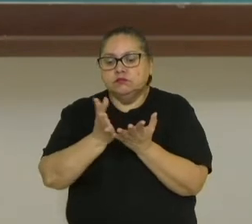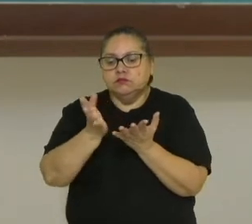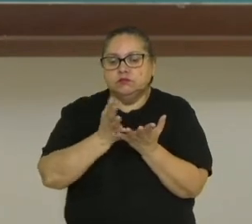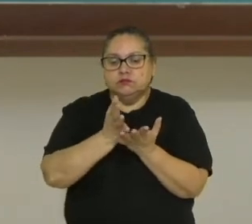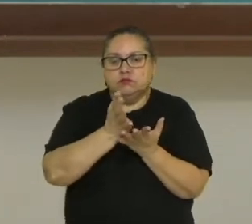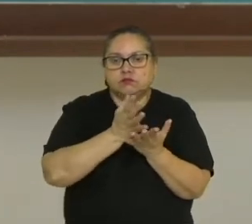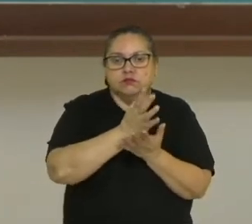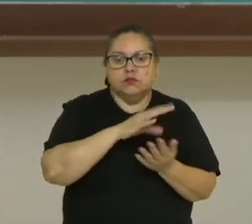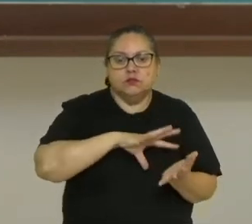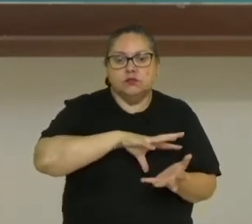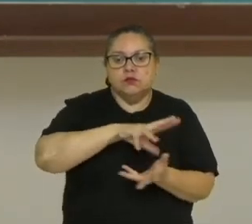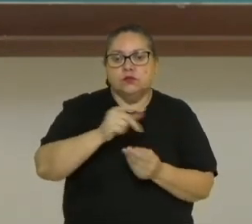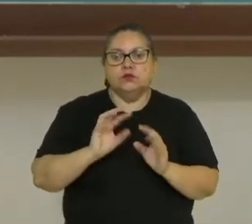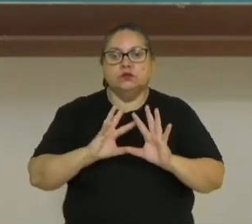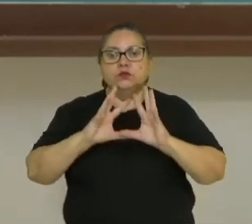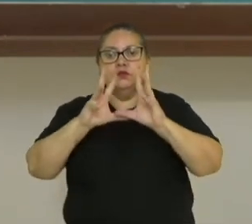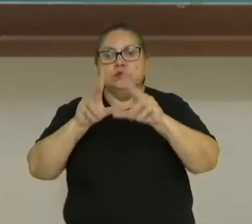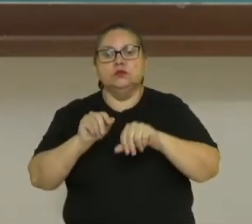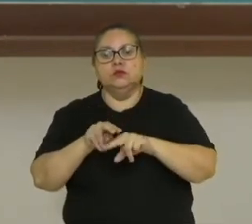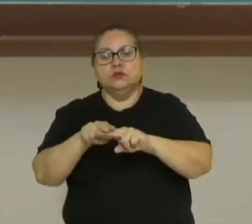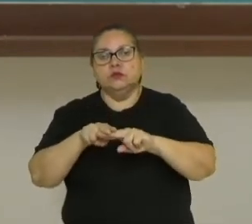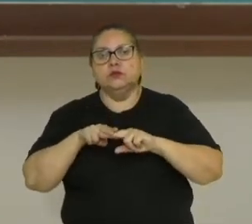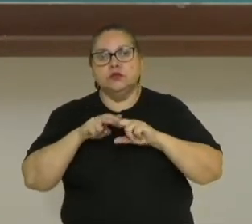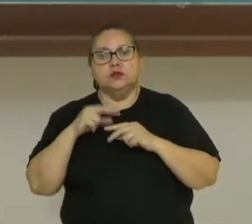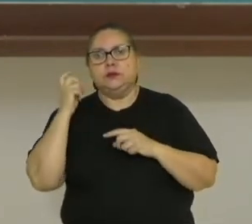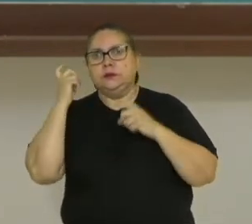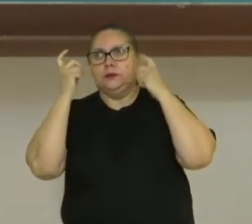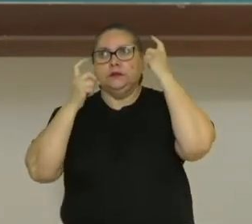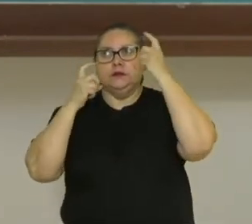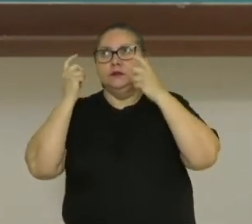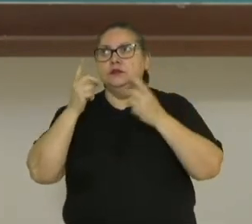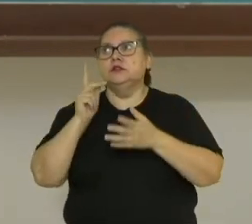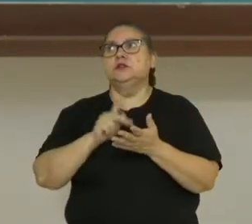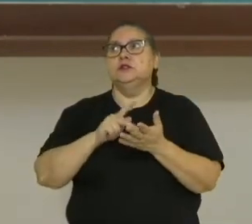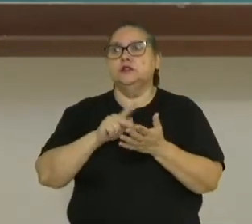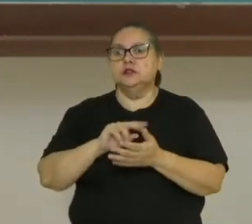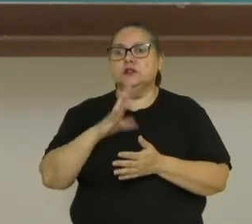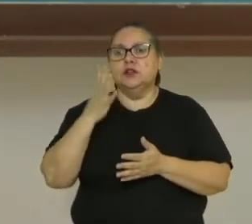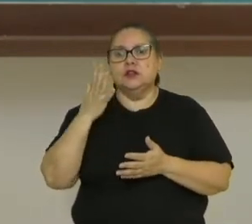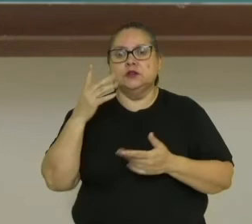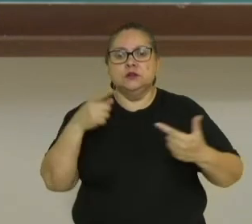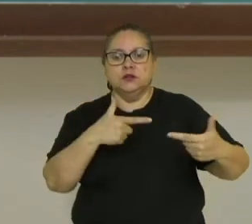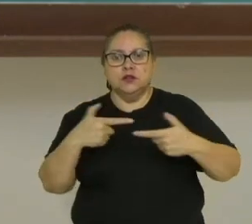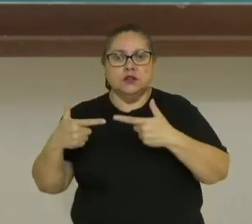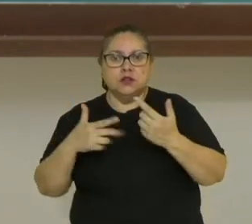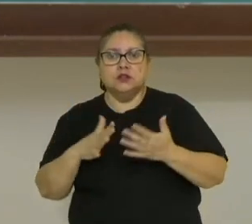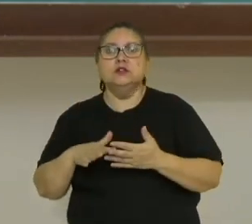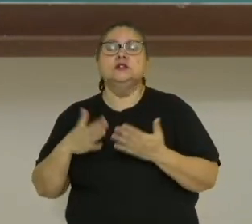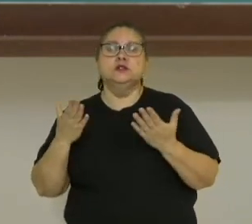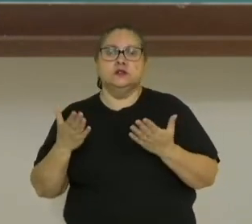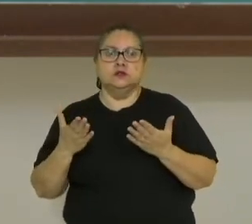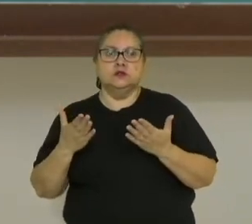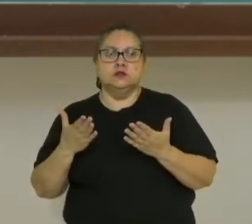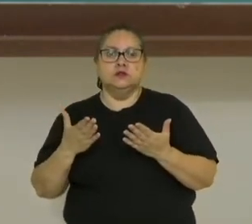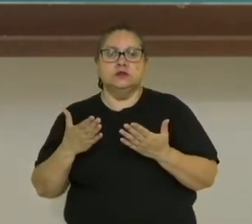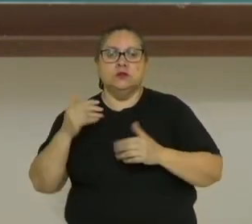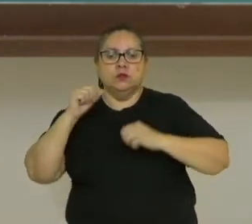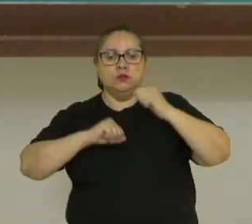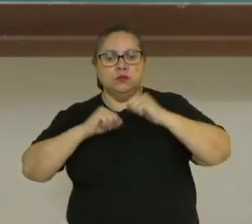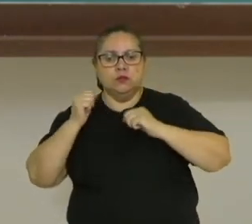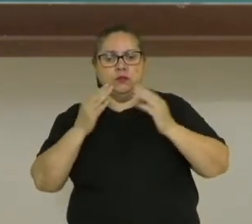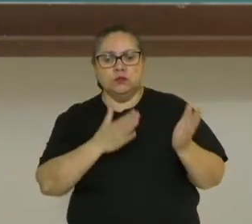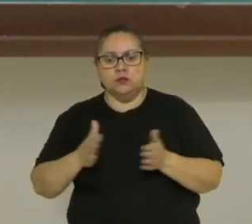mundo todo. Por isso existe uma preocupação real em caso de um conflito, até mesmo sobre o